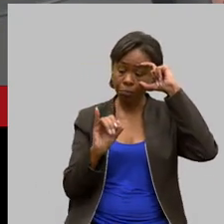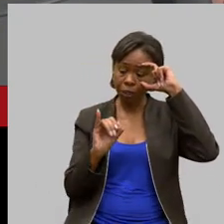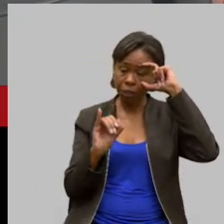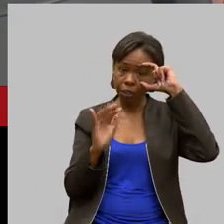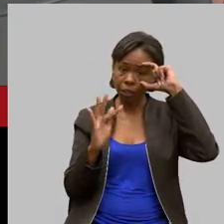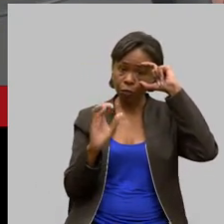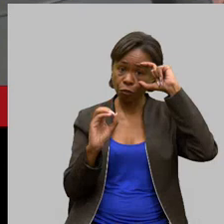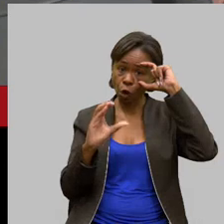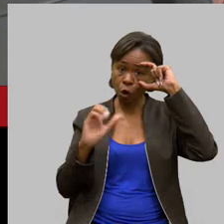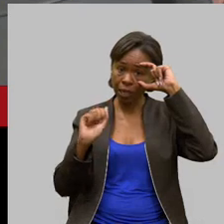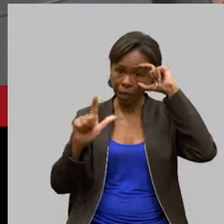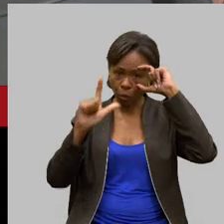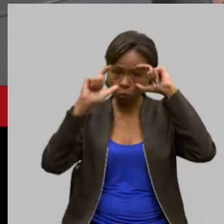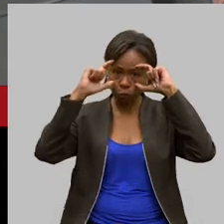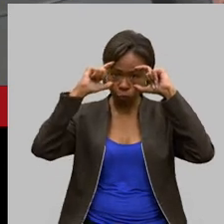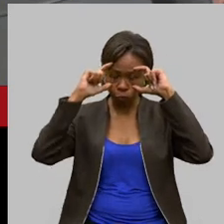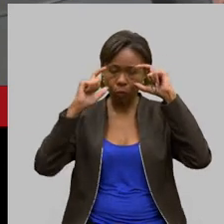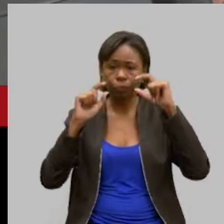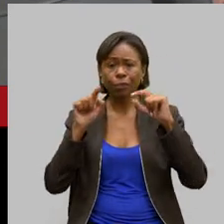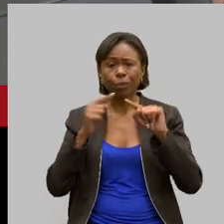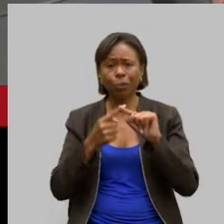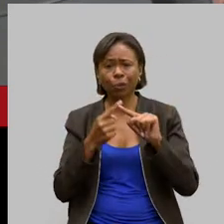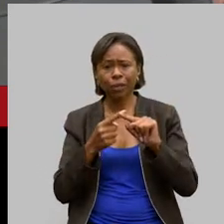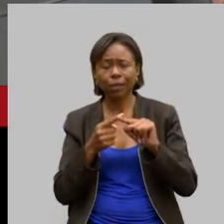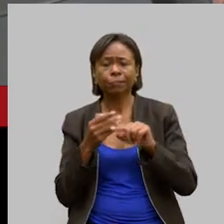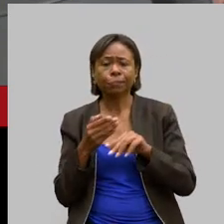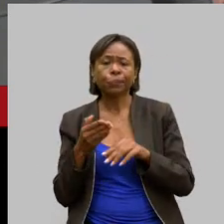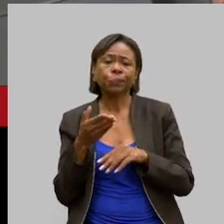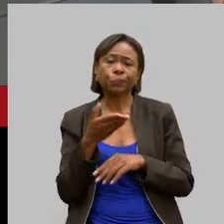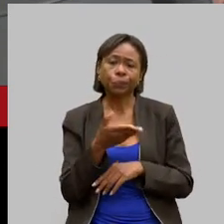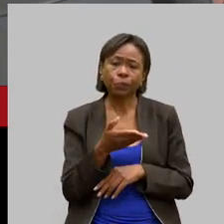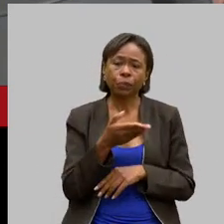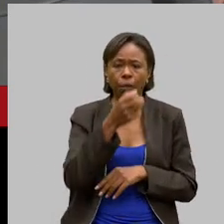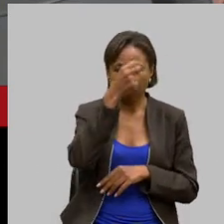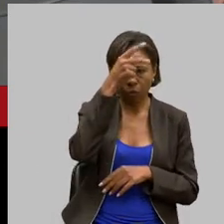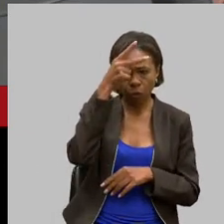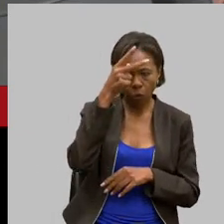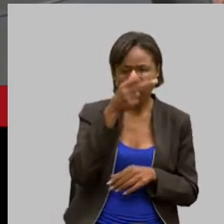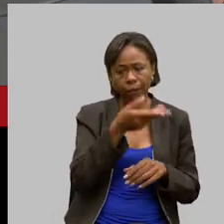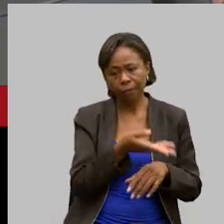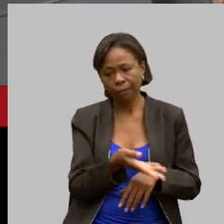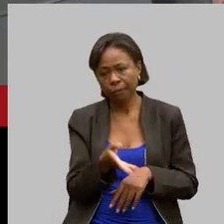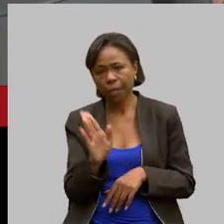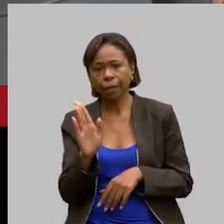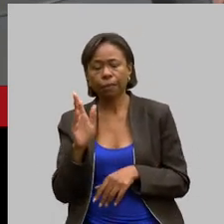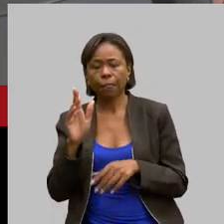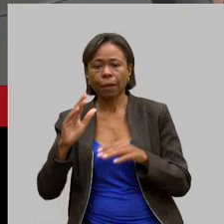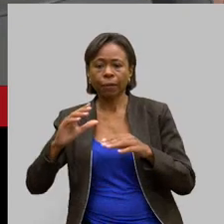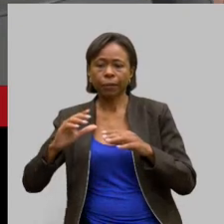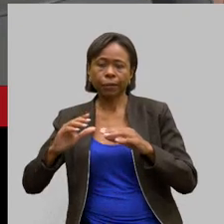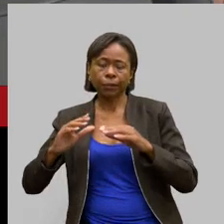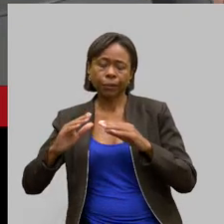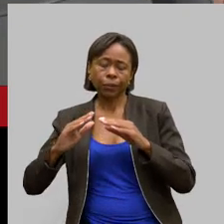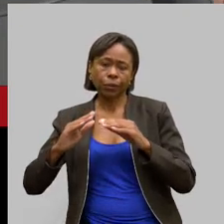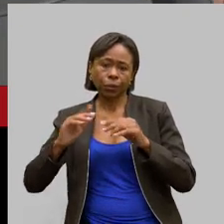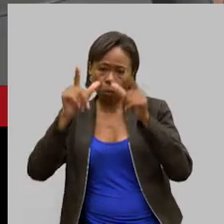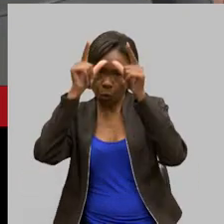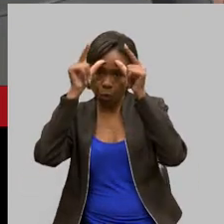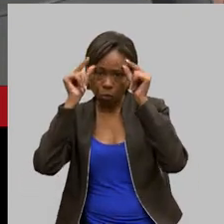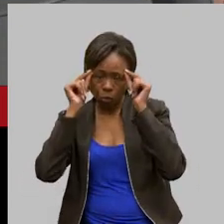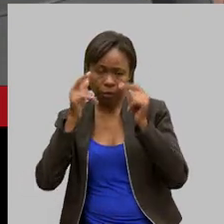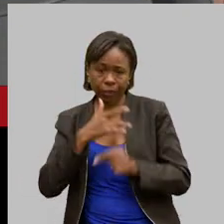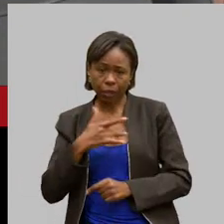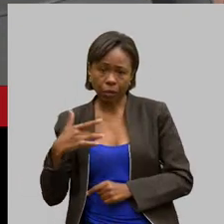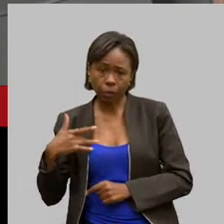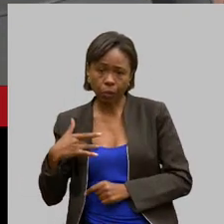na prefeitura passa no posto de saúde o posto manda para fazer o exame aí sai na hora que